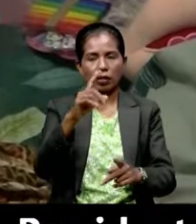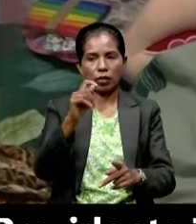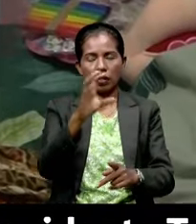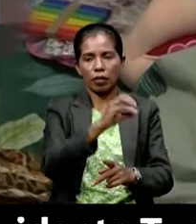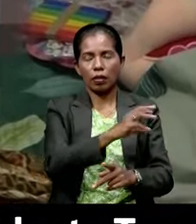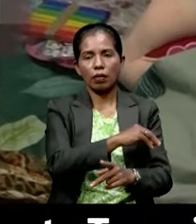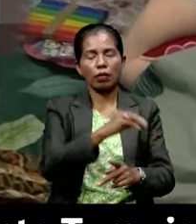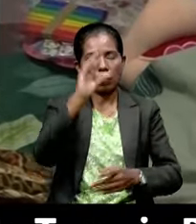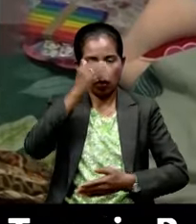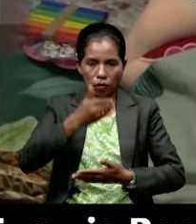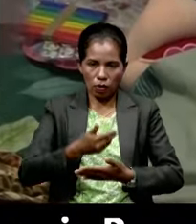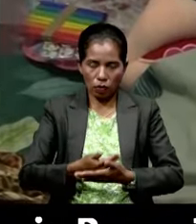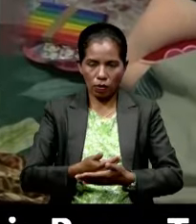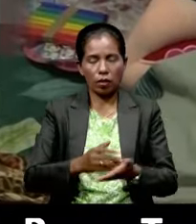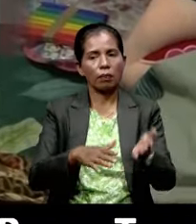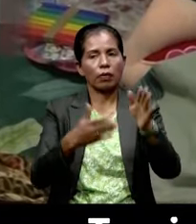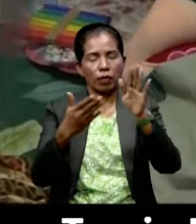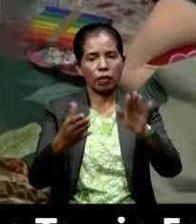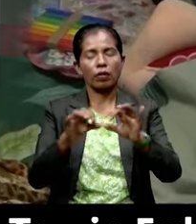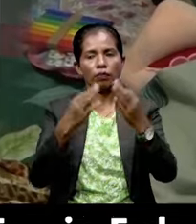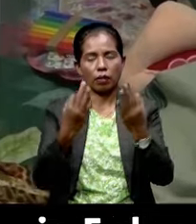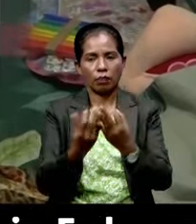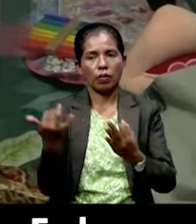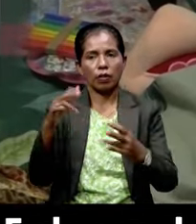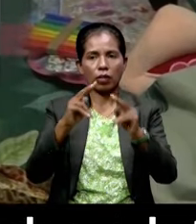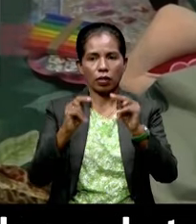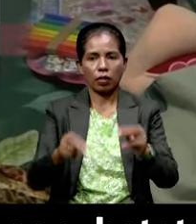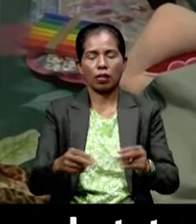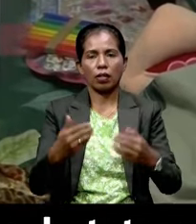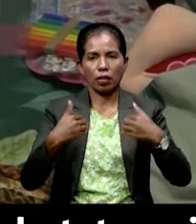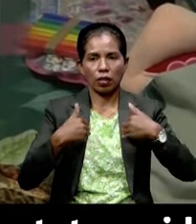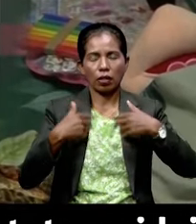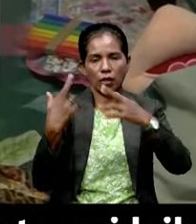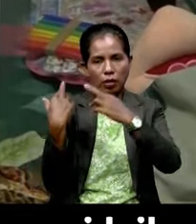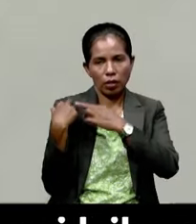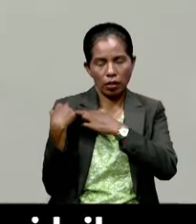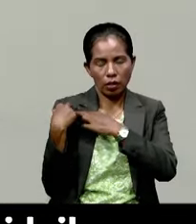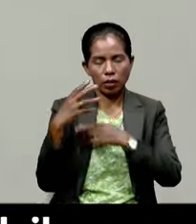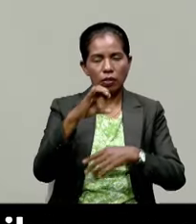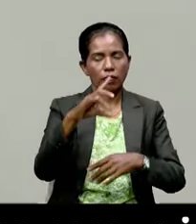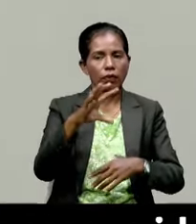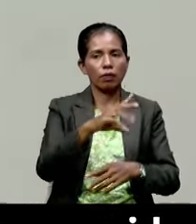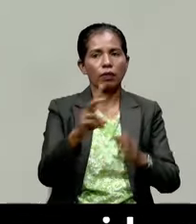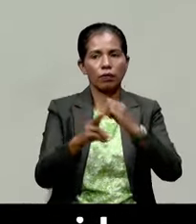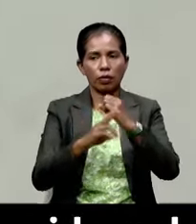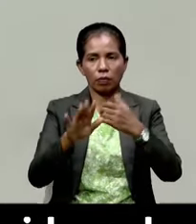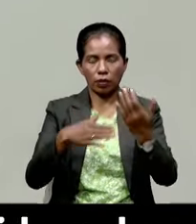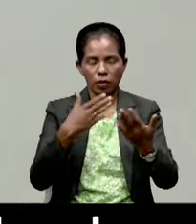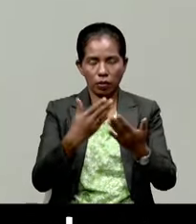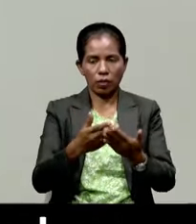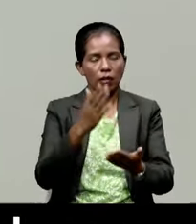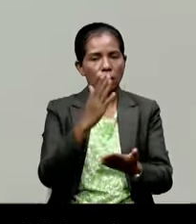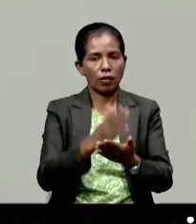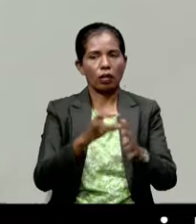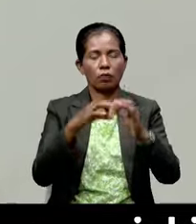Fangidai, honia oan nebe mateona, família arguidu sira tem que tomar responsabilidade civil ba vítima sira, odi hakotu ódio